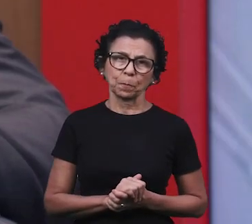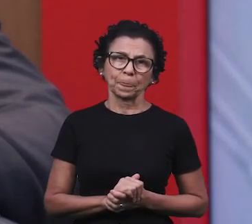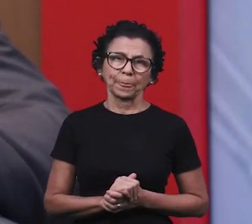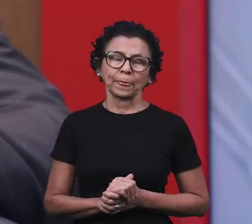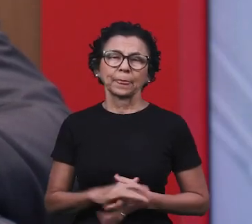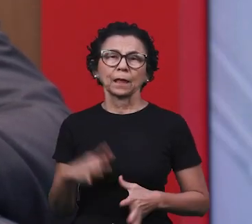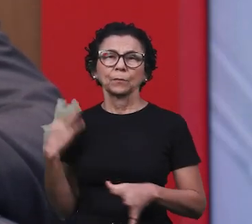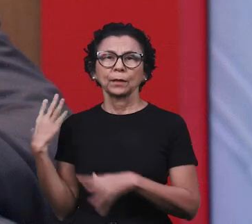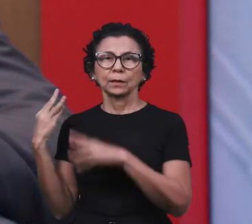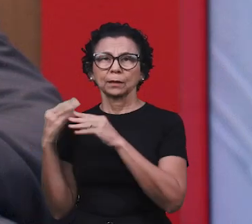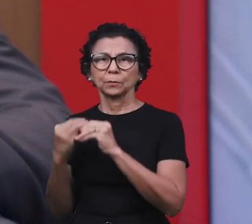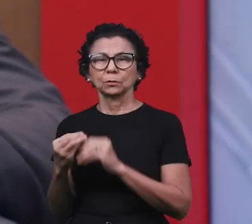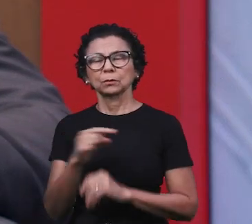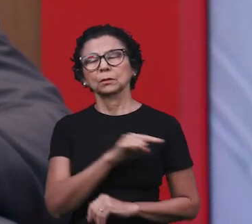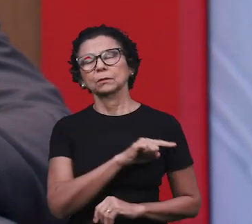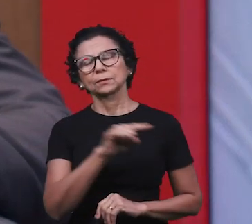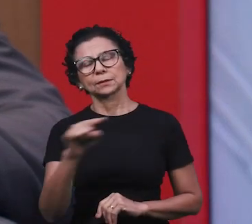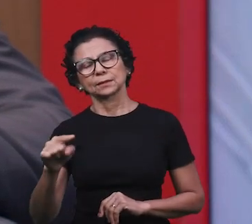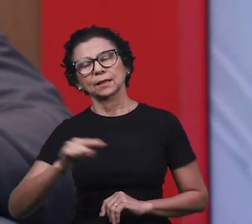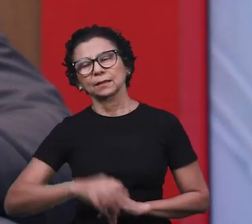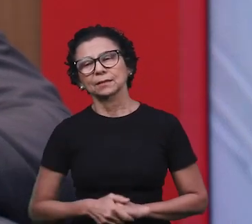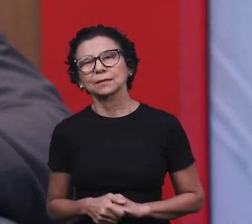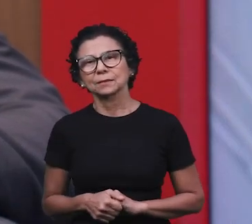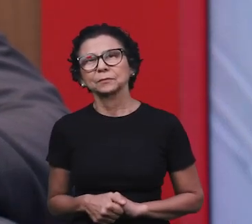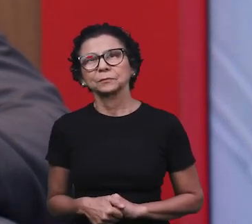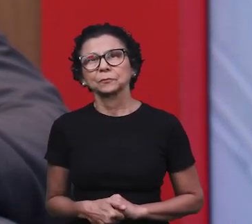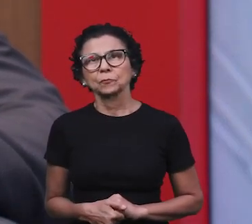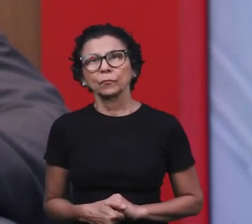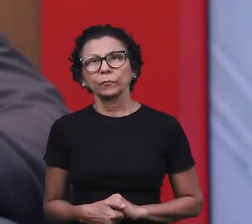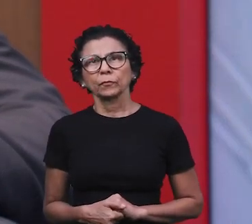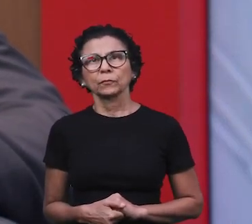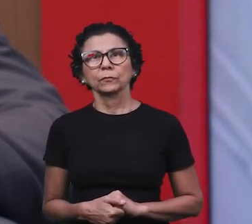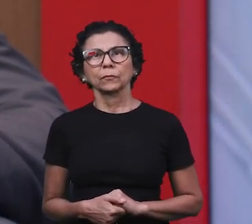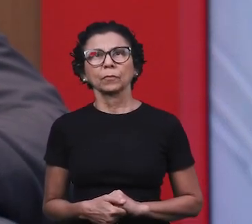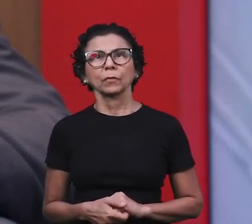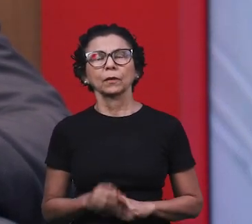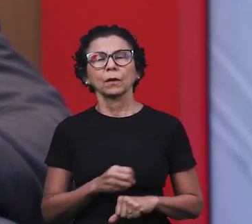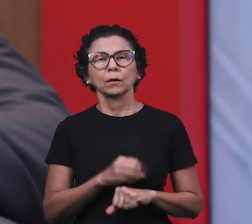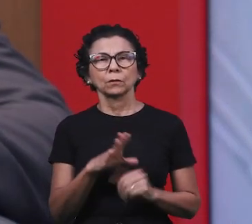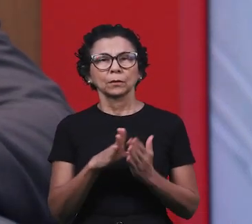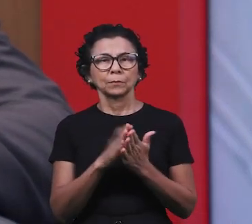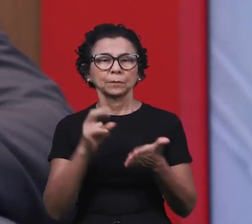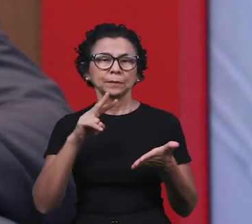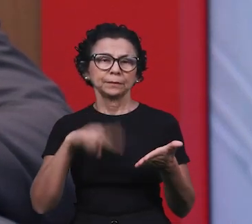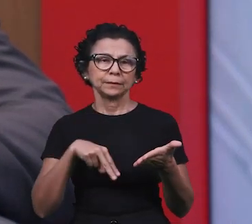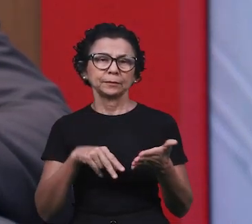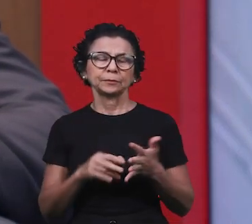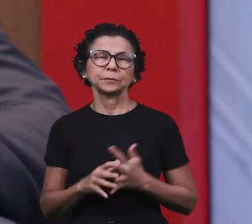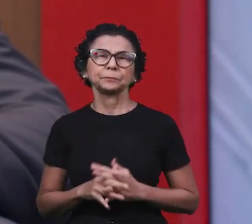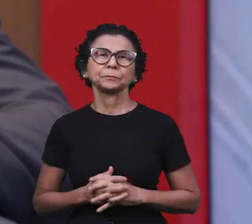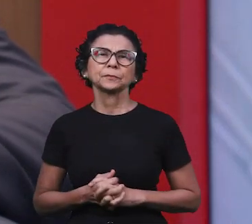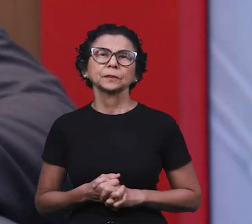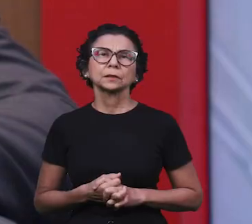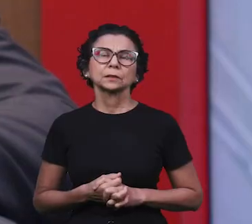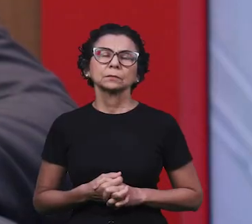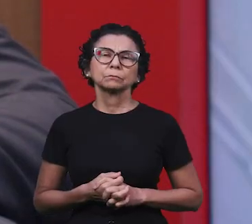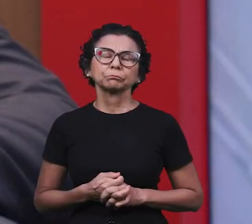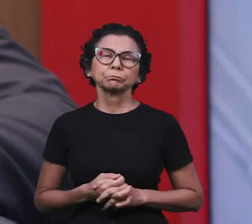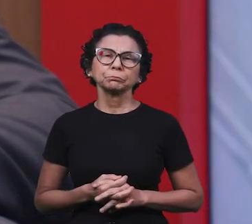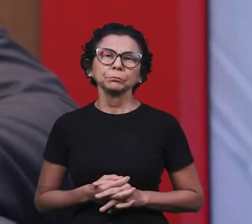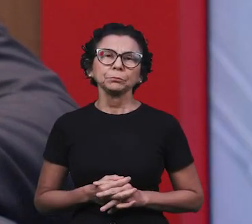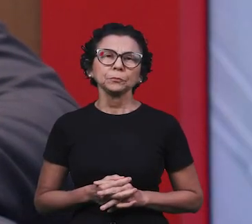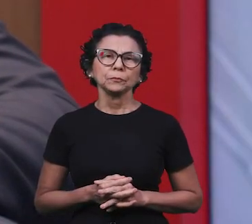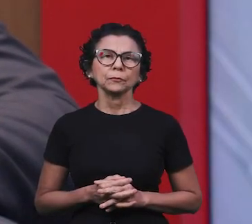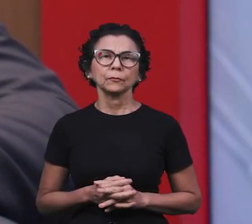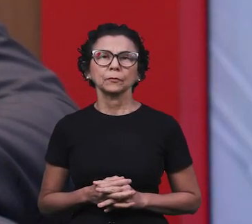nós recomendamos sempre os nossos participantes, nossos telespectadores, os irmãos que ouvem os nossos programas, que eles leiam a palavra,